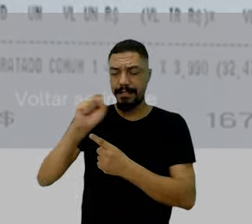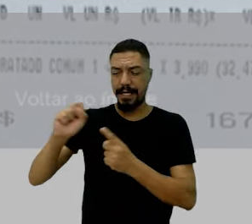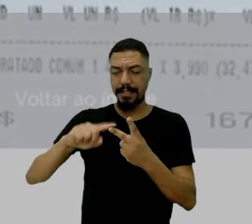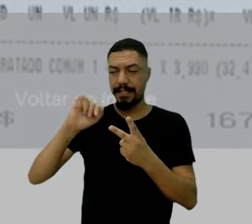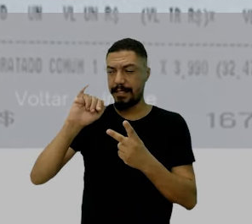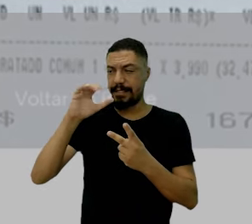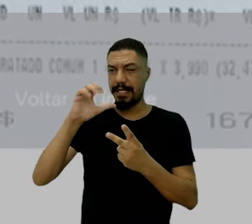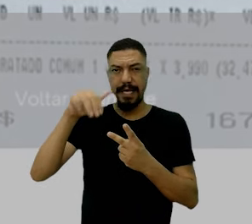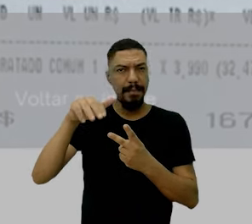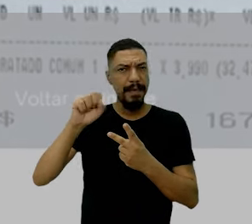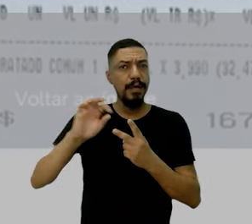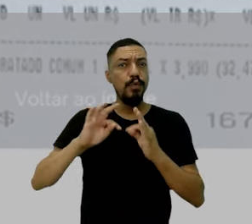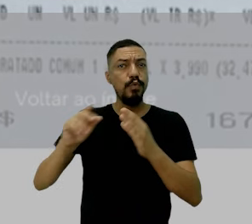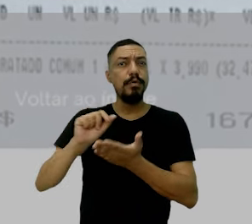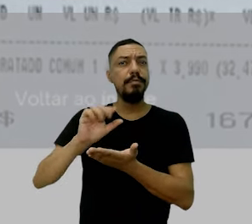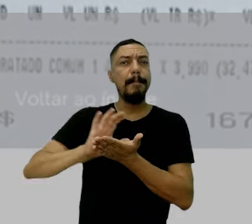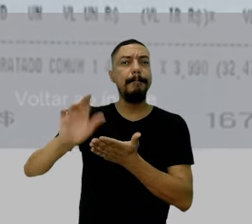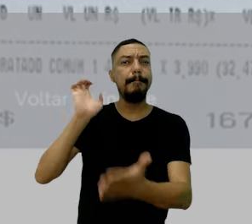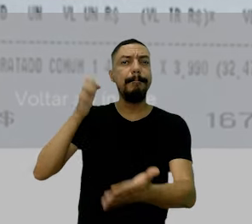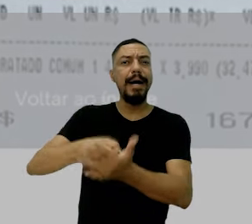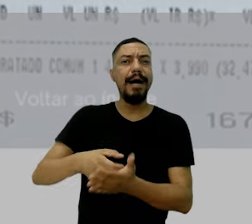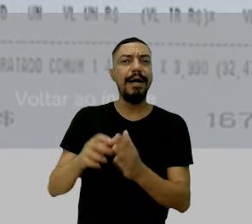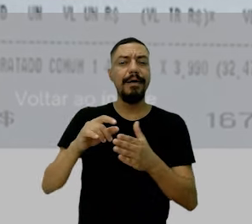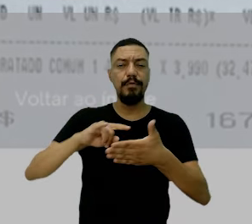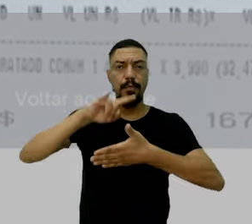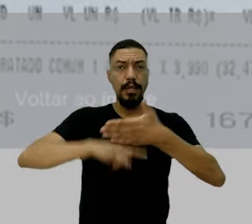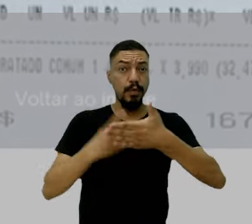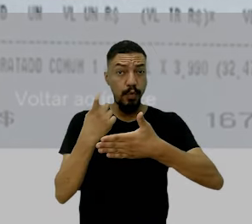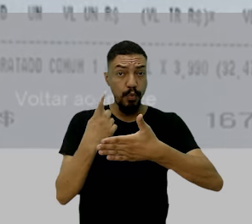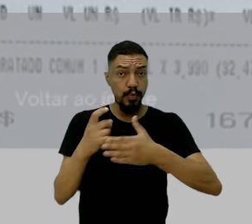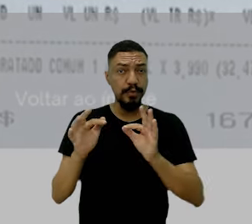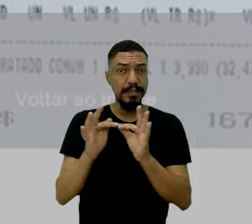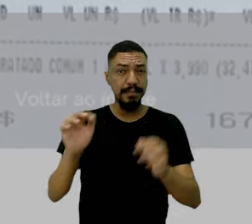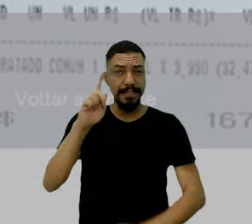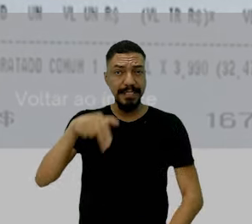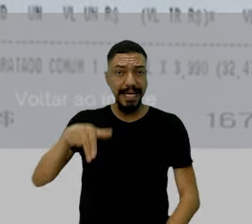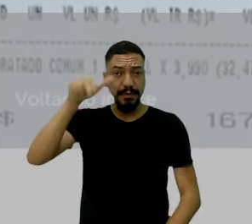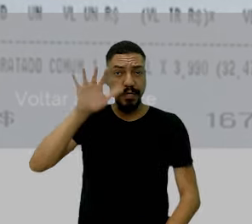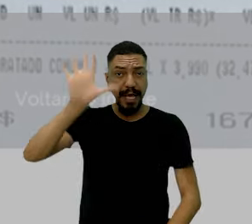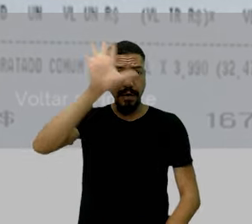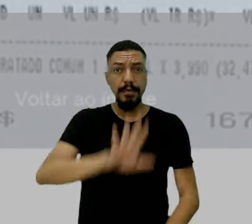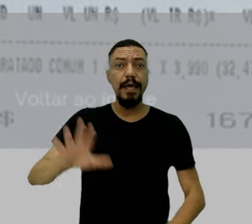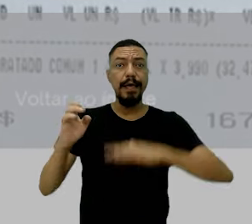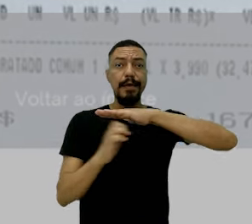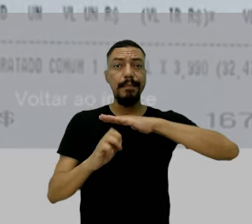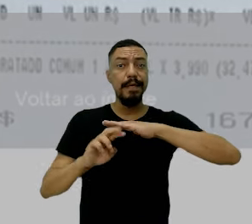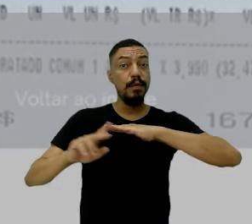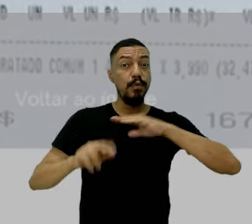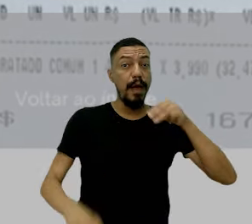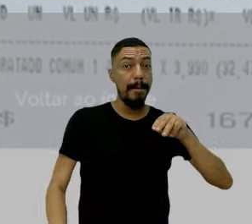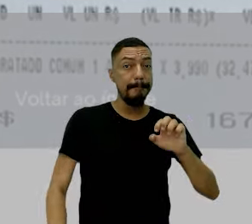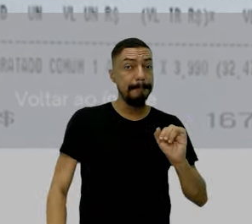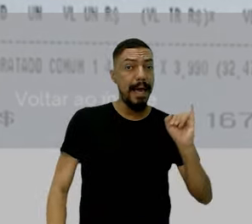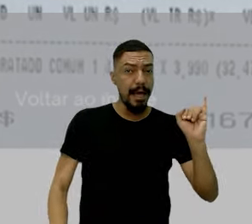ISS, ICMS e afins, eles vão lá para aquela guia do Simples Nacional. No caso das empresas que não